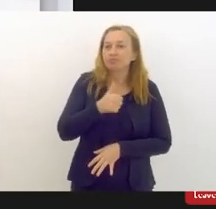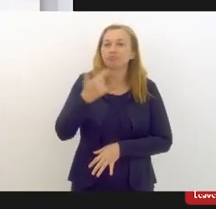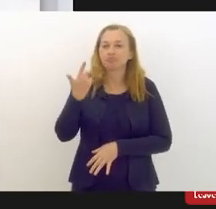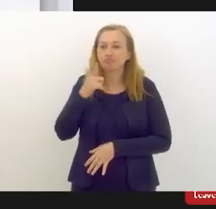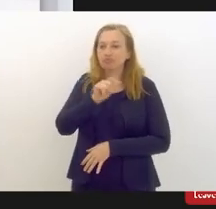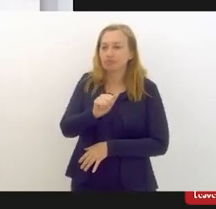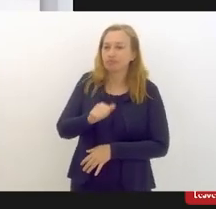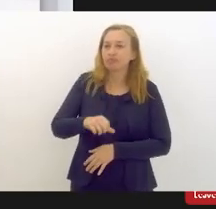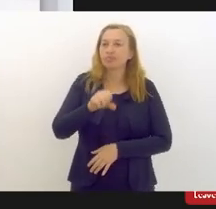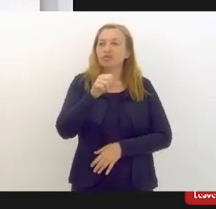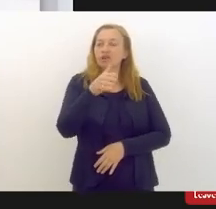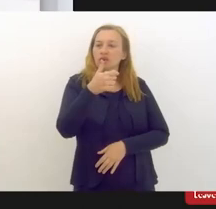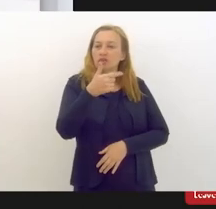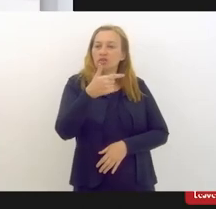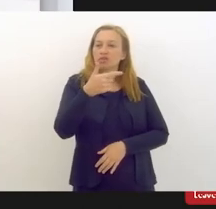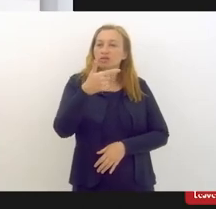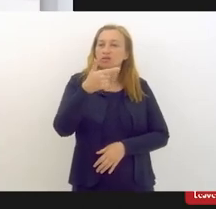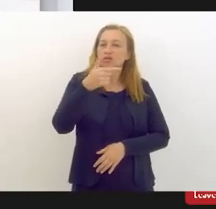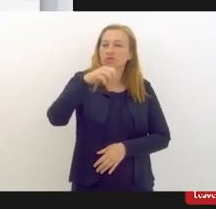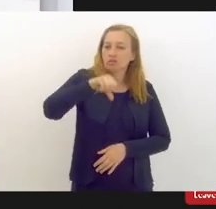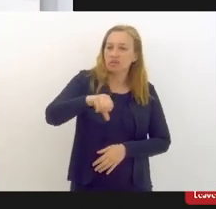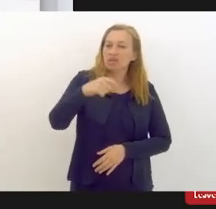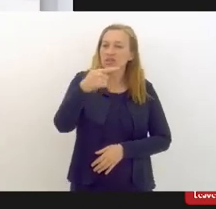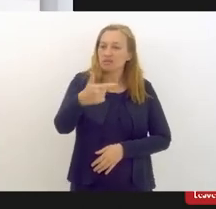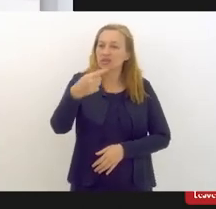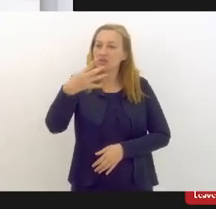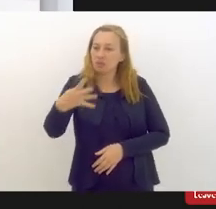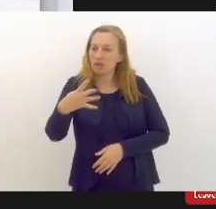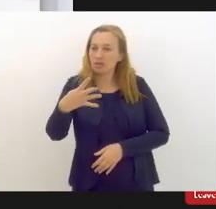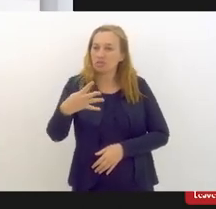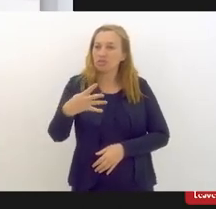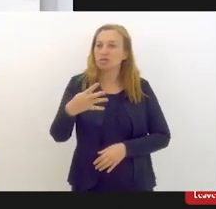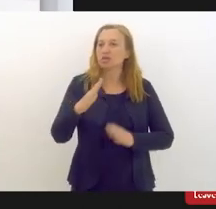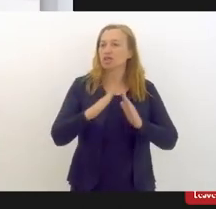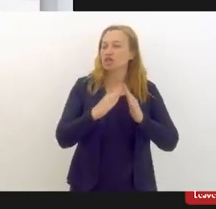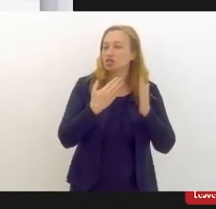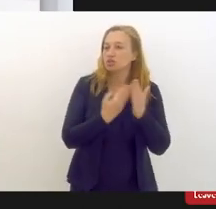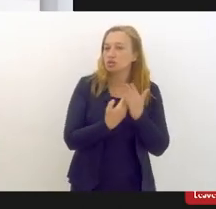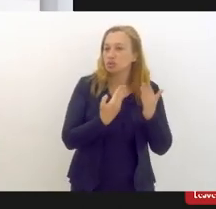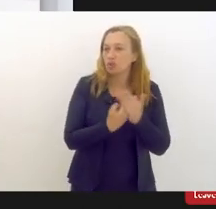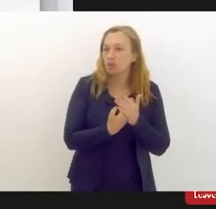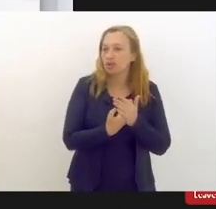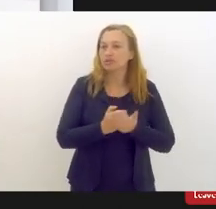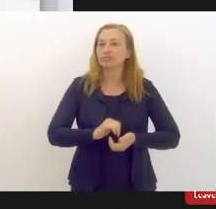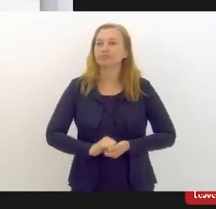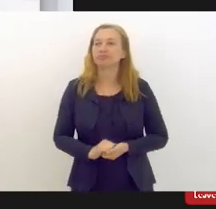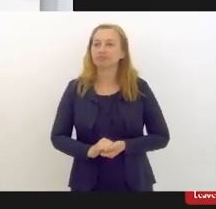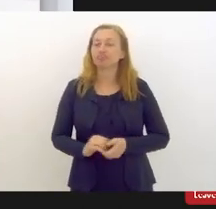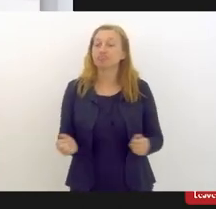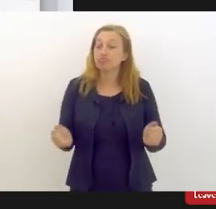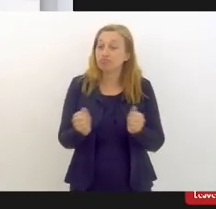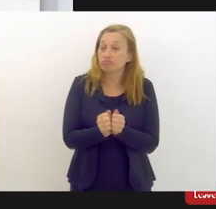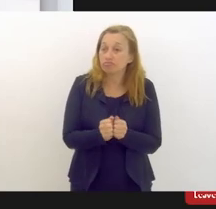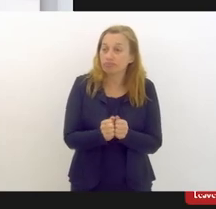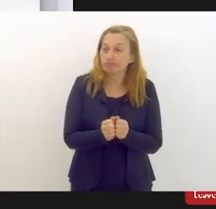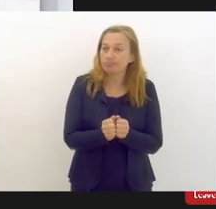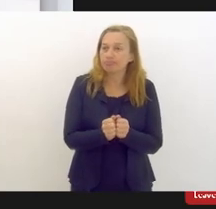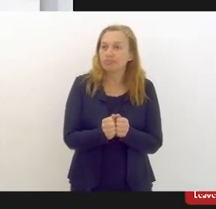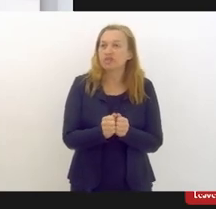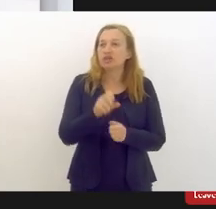até 924 escolas, e aí essas escolas juntas